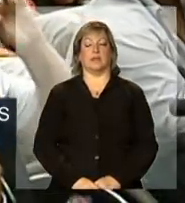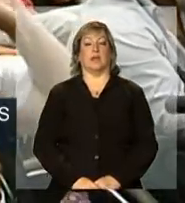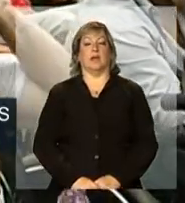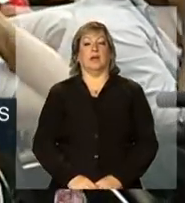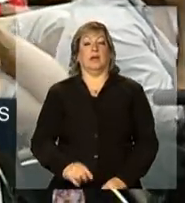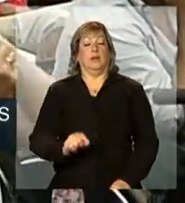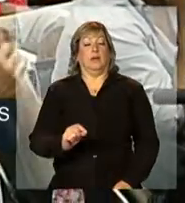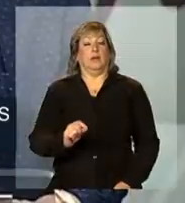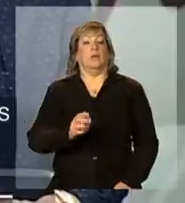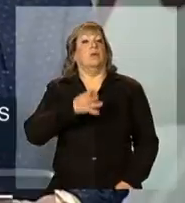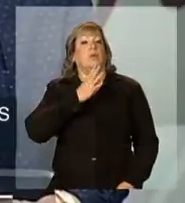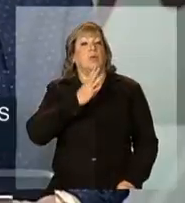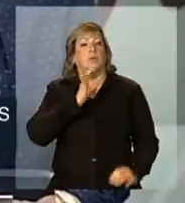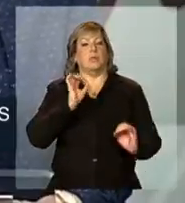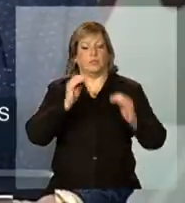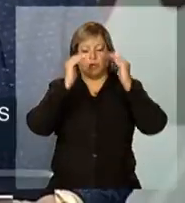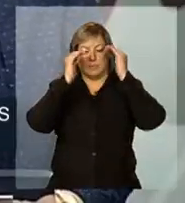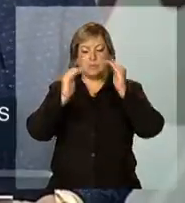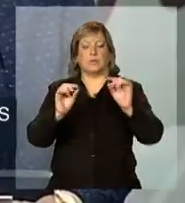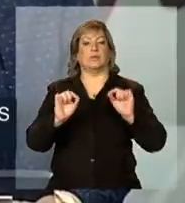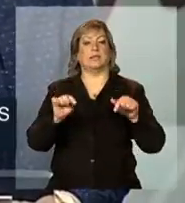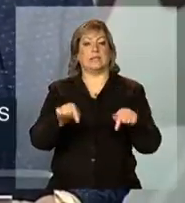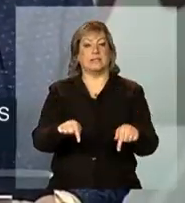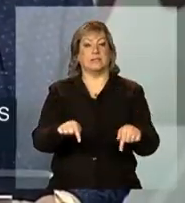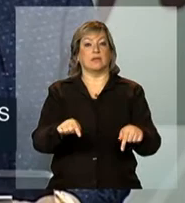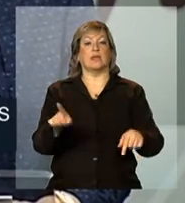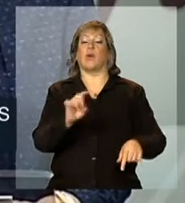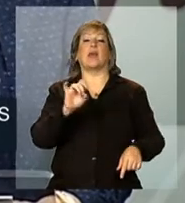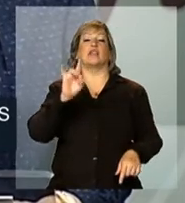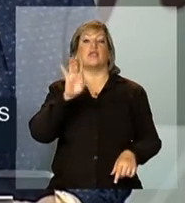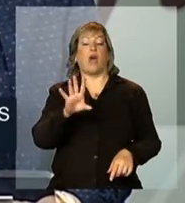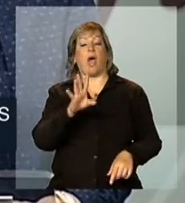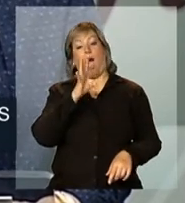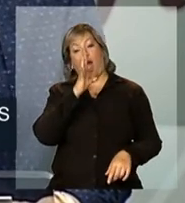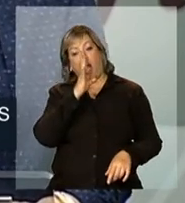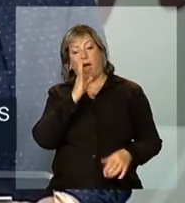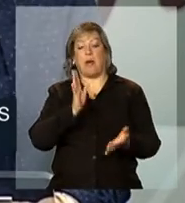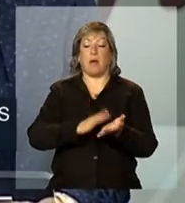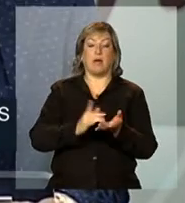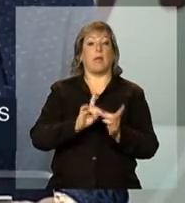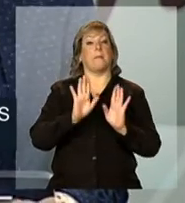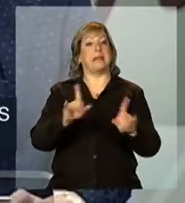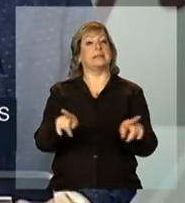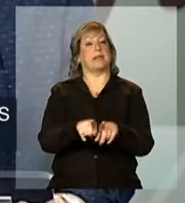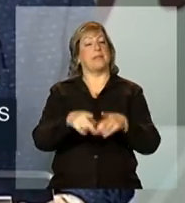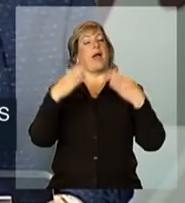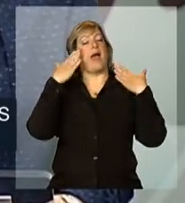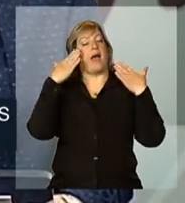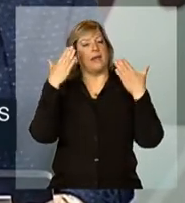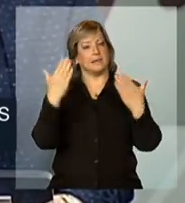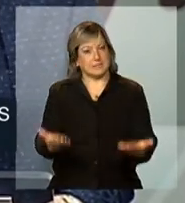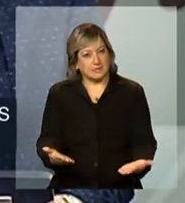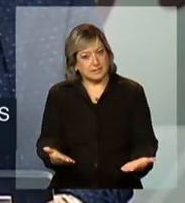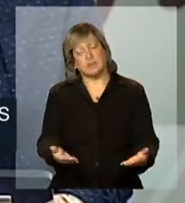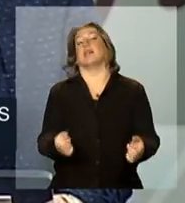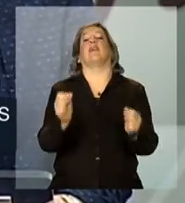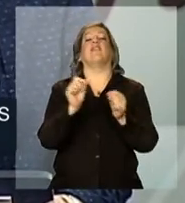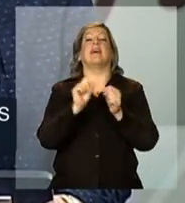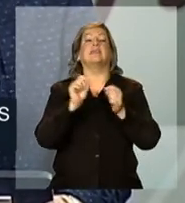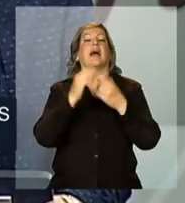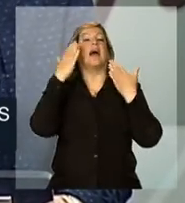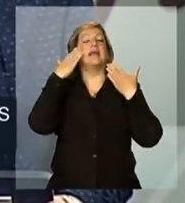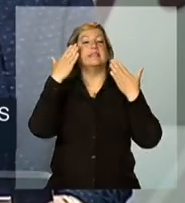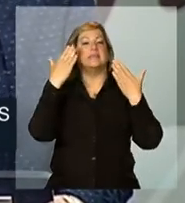Reconhecer não é apenas reconhecer, também é agradecer. Fazer um